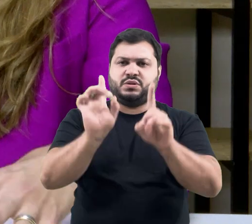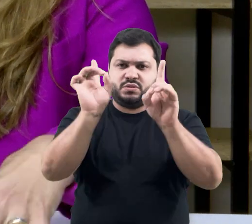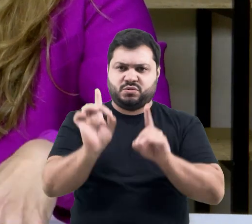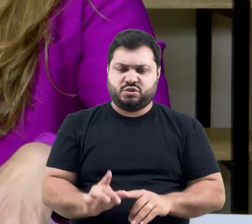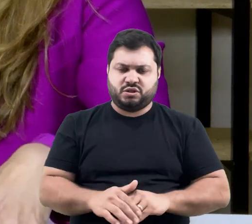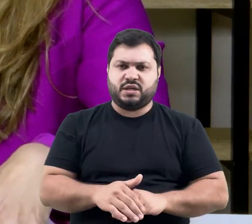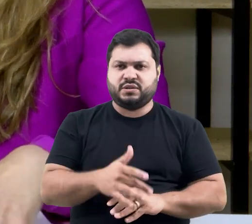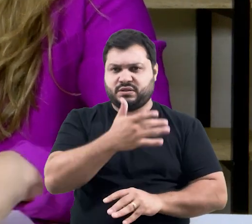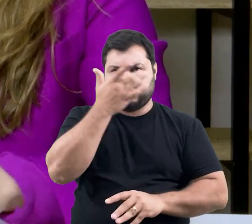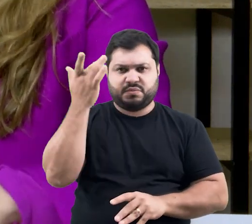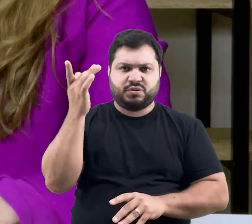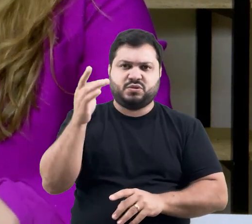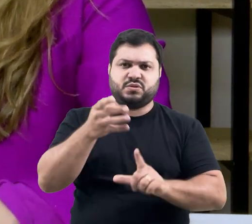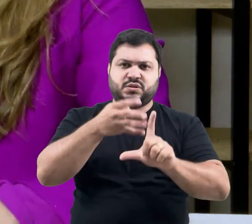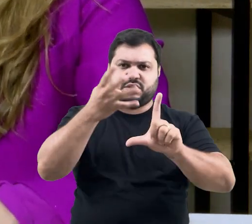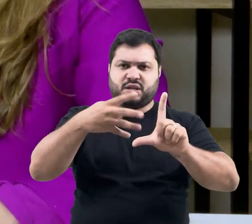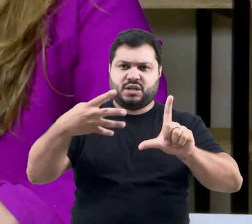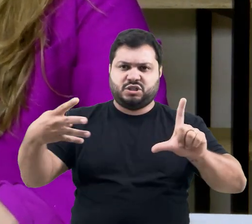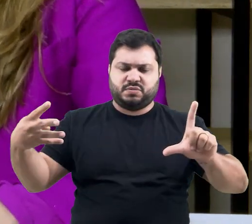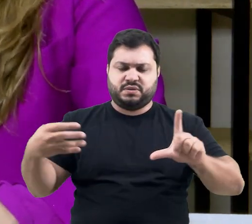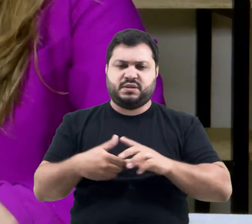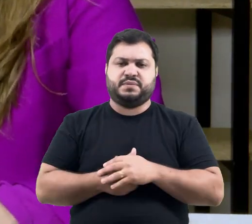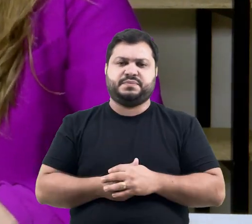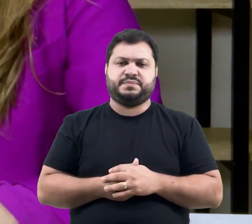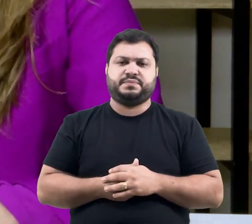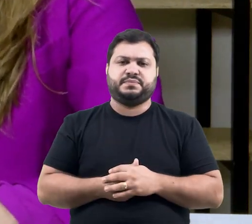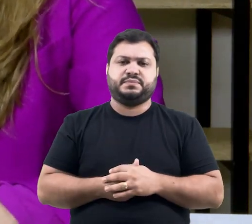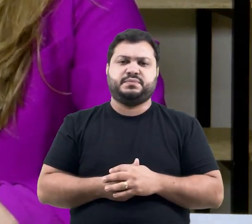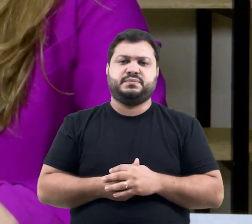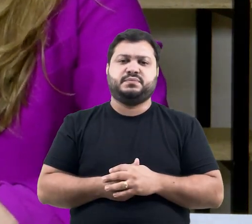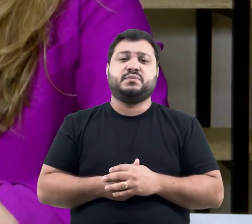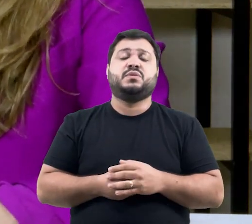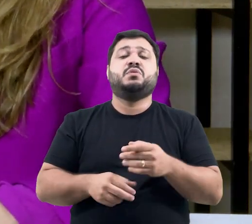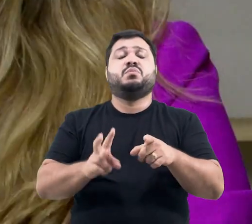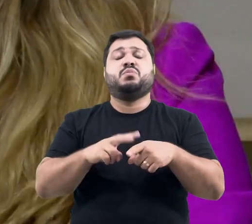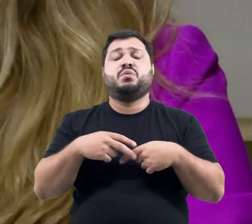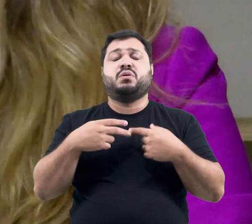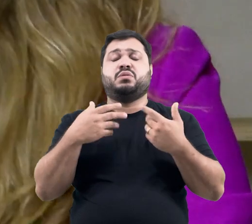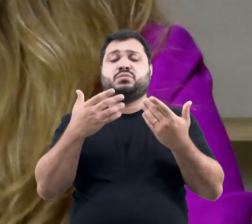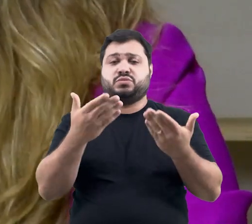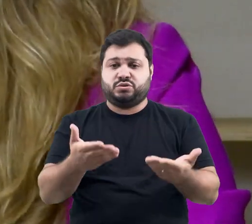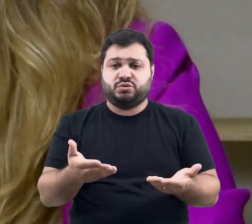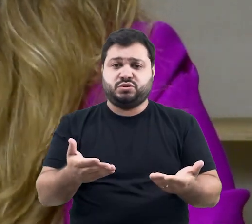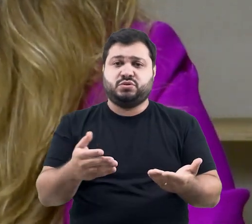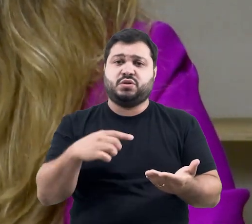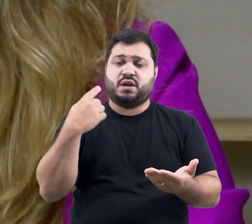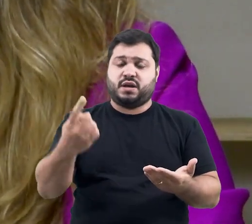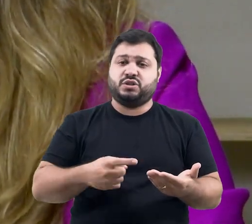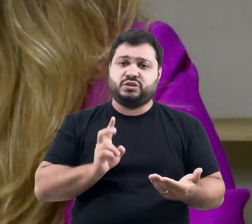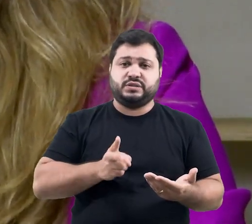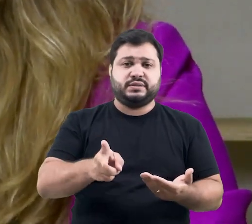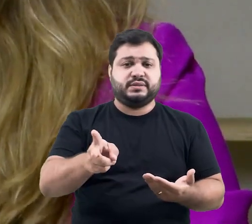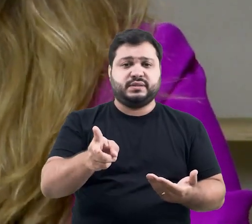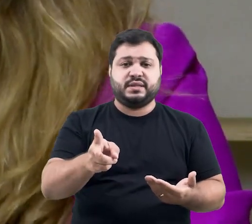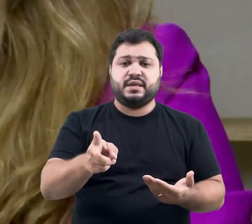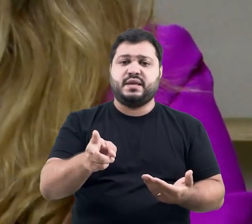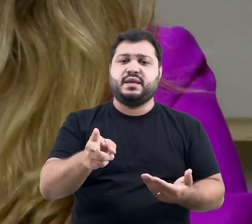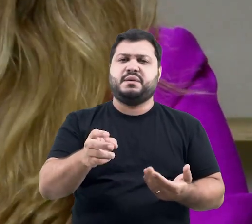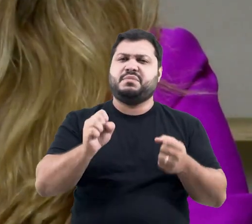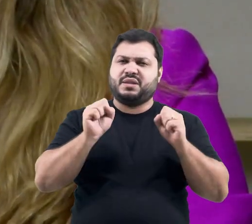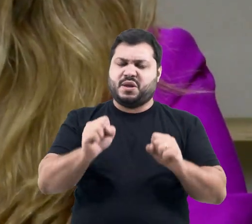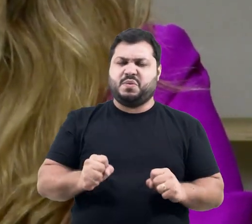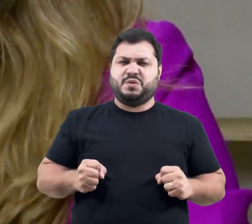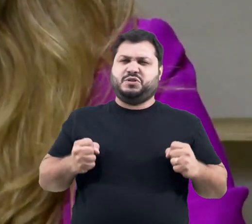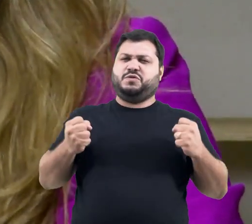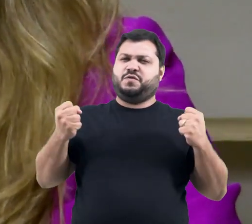proteção dos direitos das pessoas LGBTQIA+. Por conta desse cenário, a gente sempre está